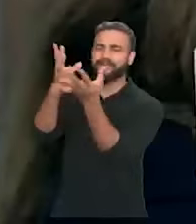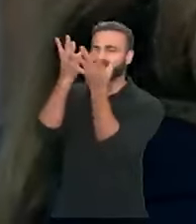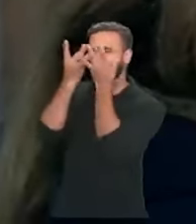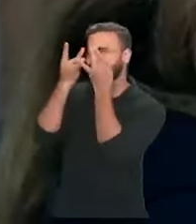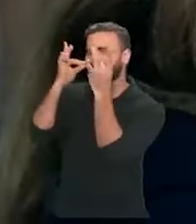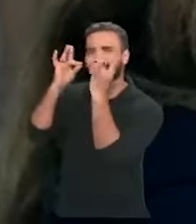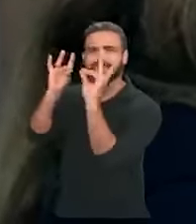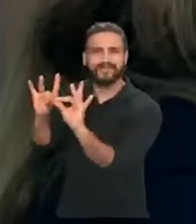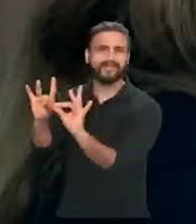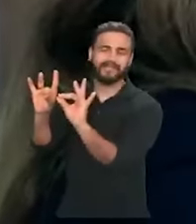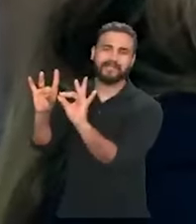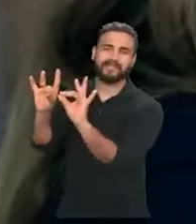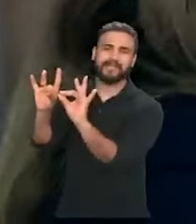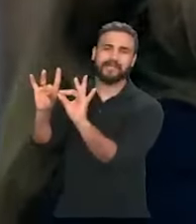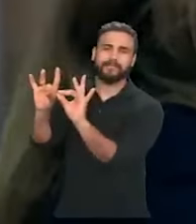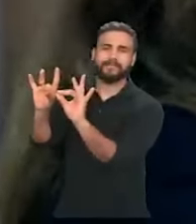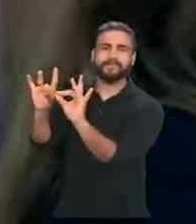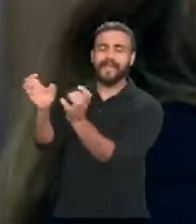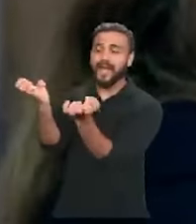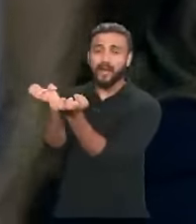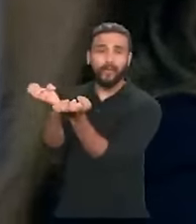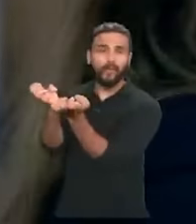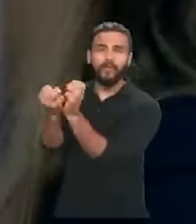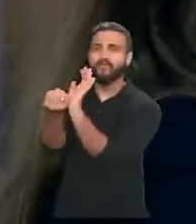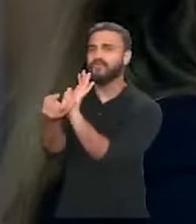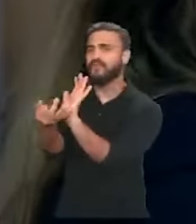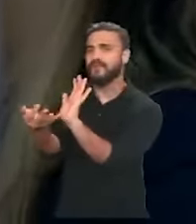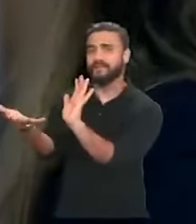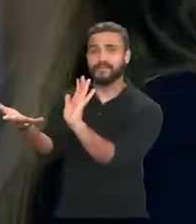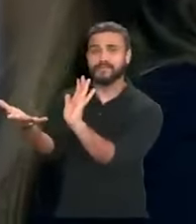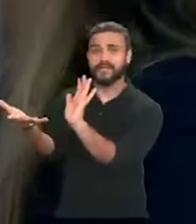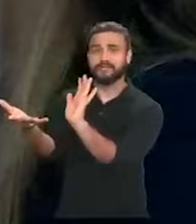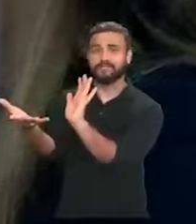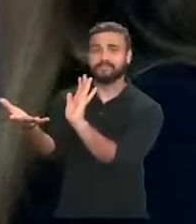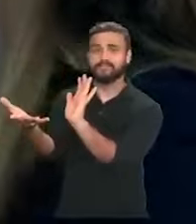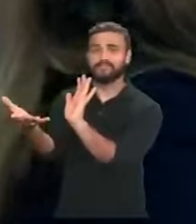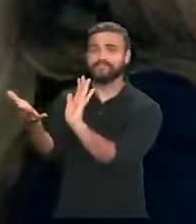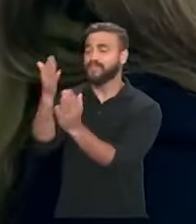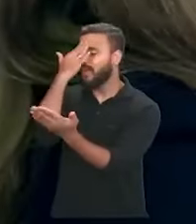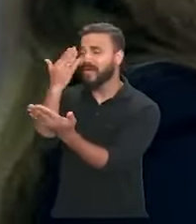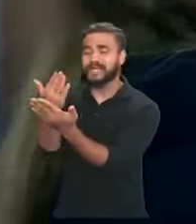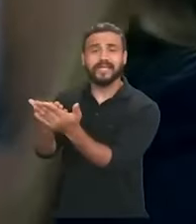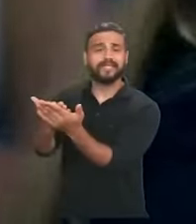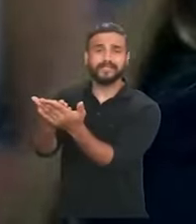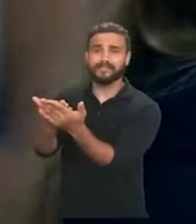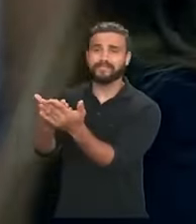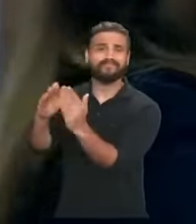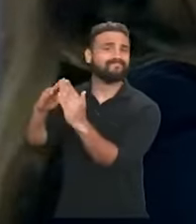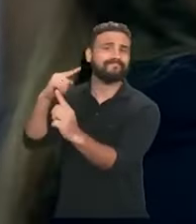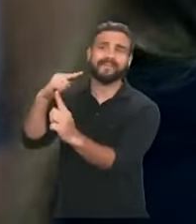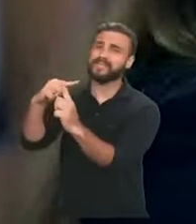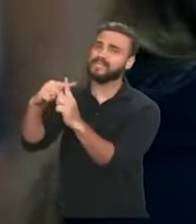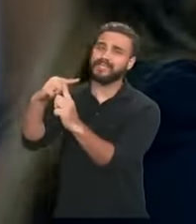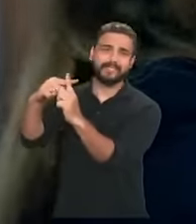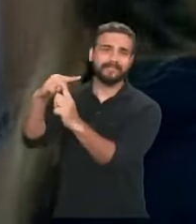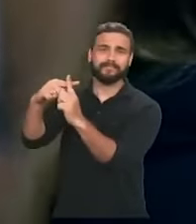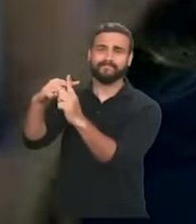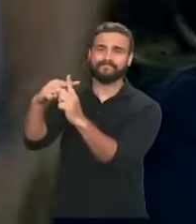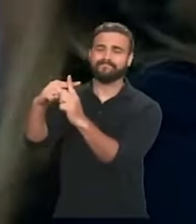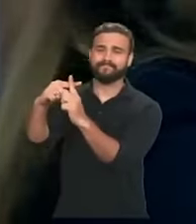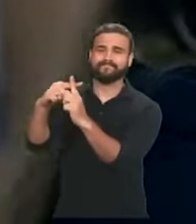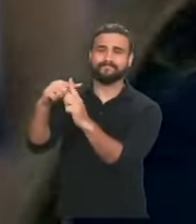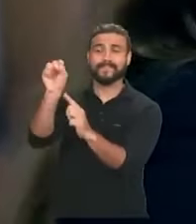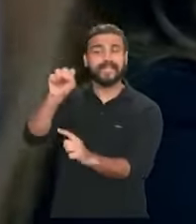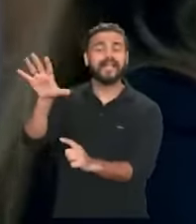perseguir a igreja mas é nem considerar mais a igreja porque quando você tá inda na oposição quer dizer